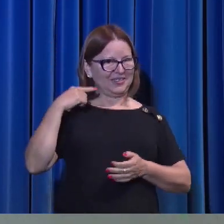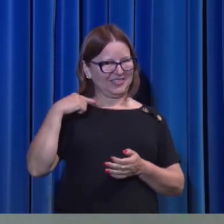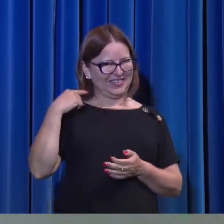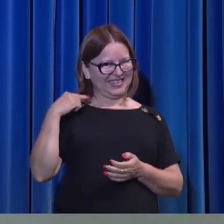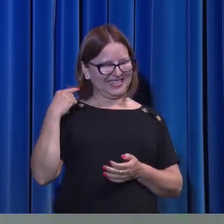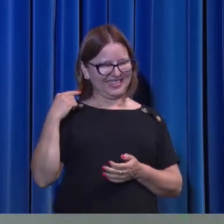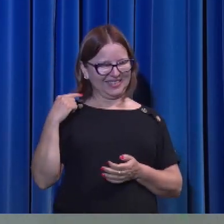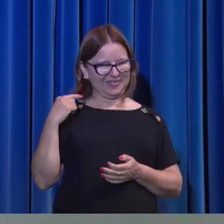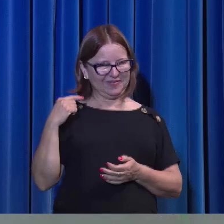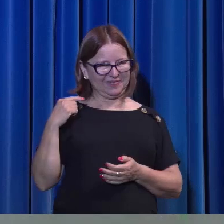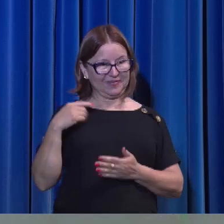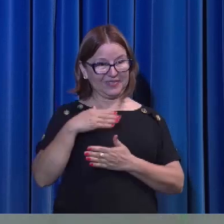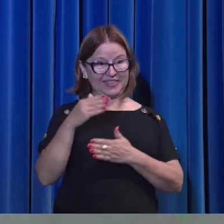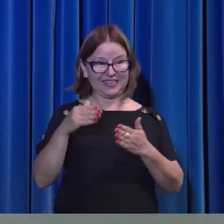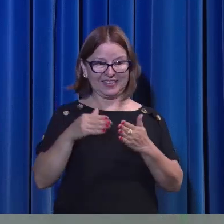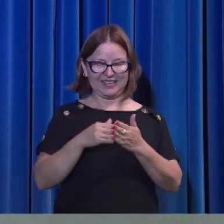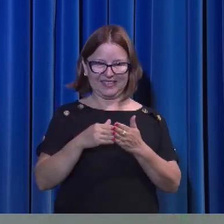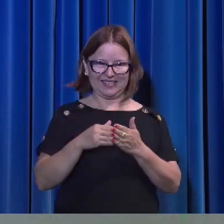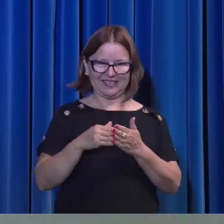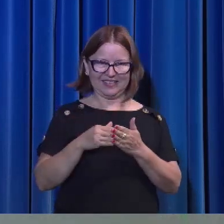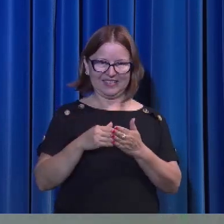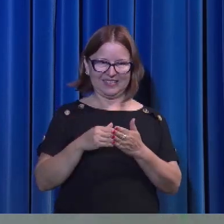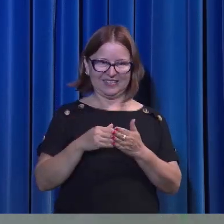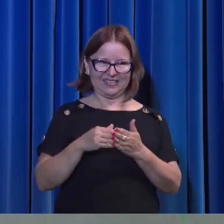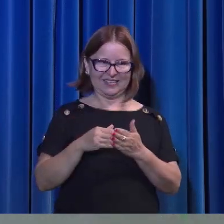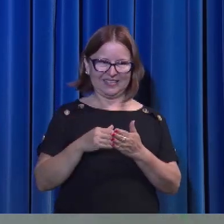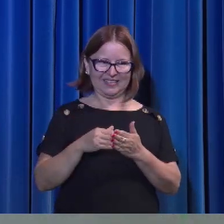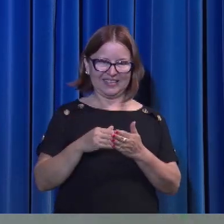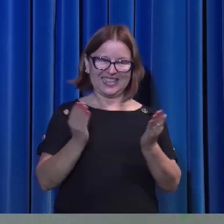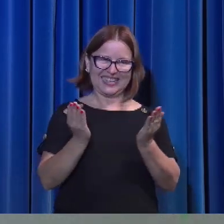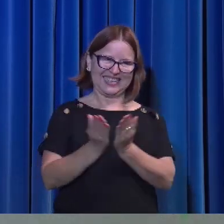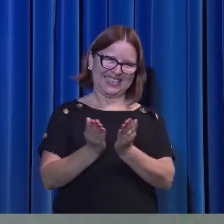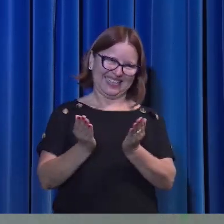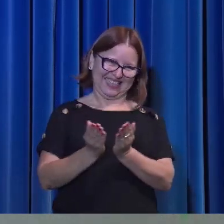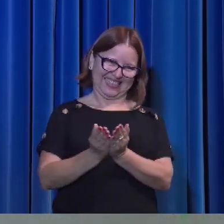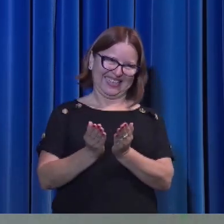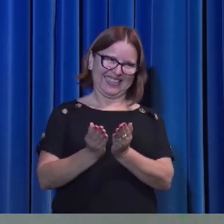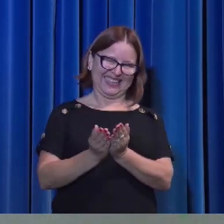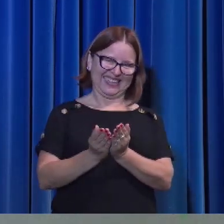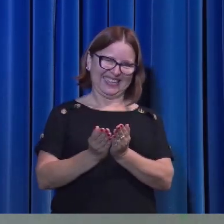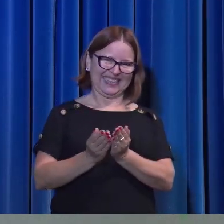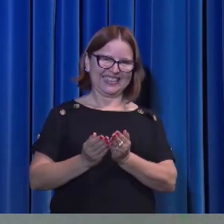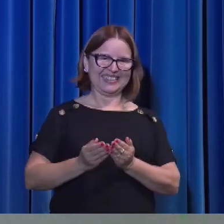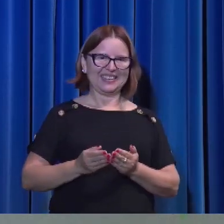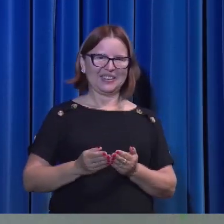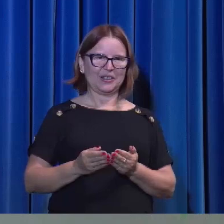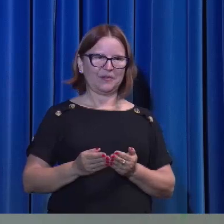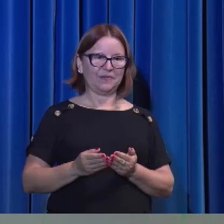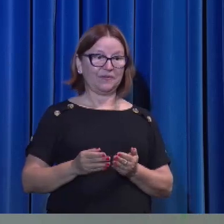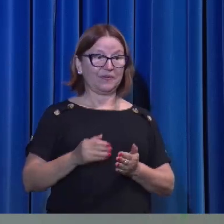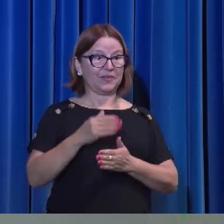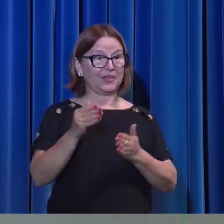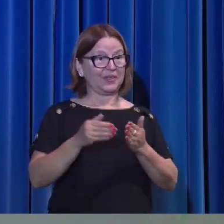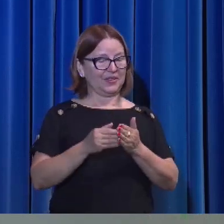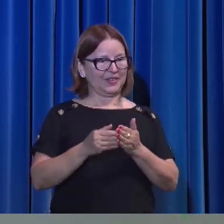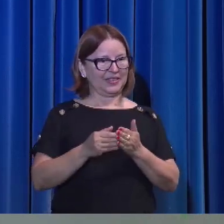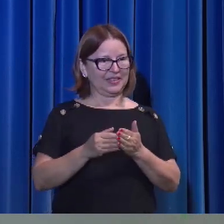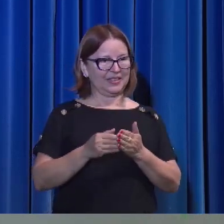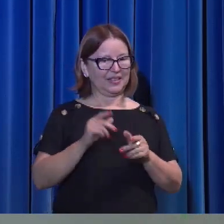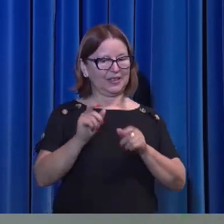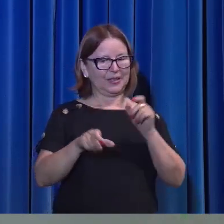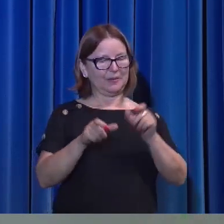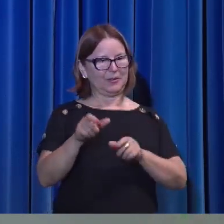de todos os crentes, de todos os que foram salvos.